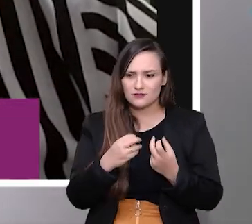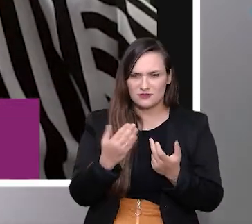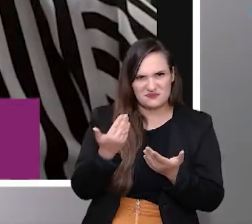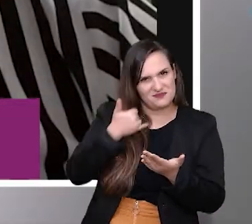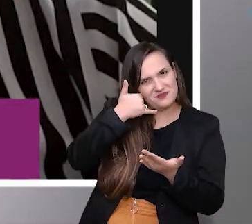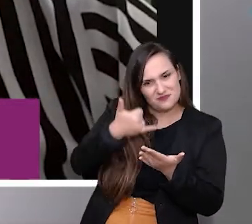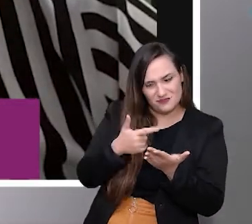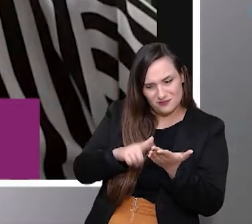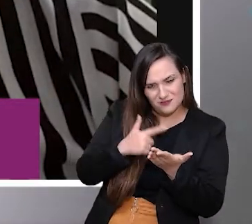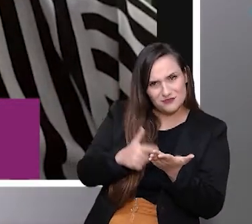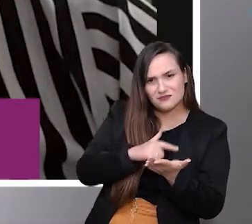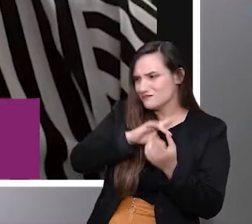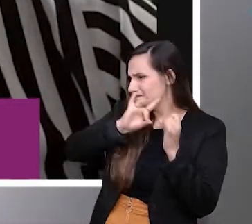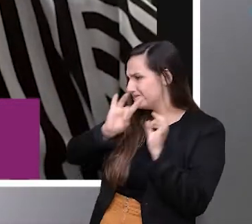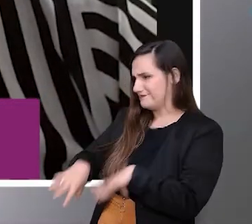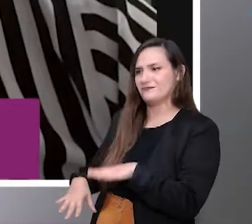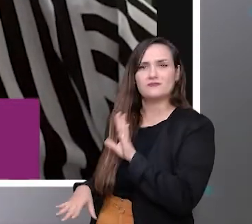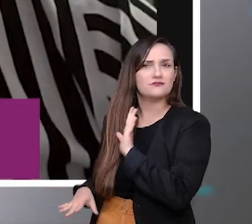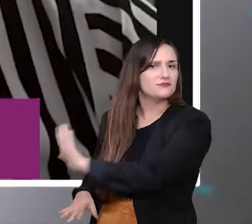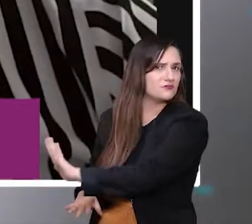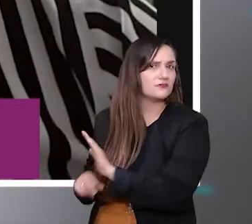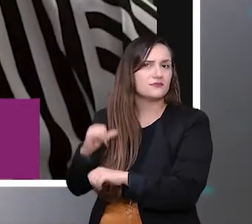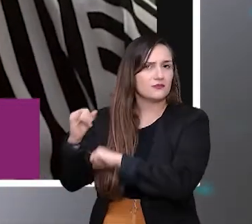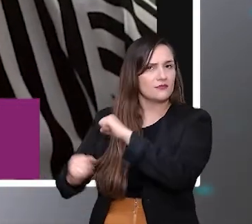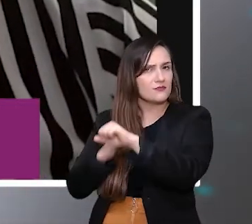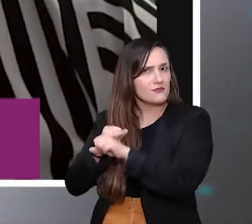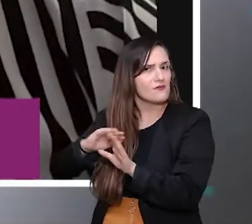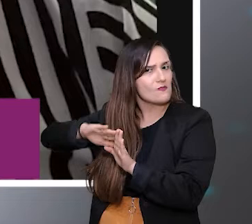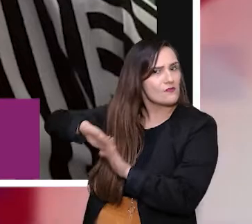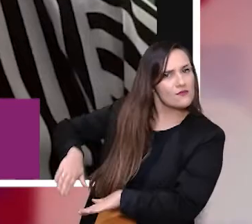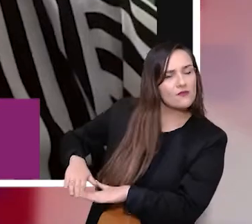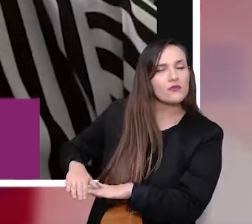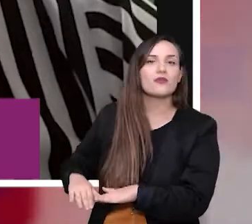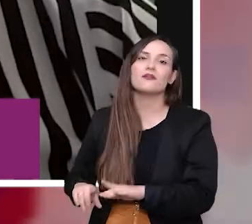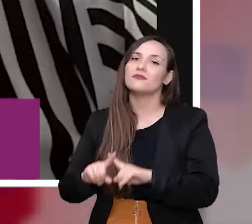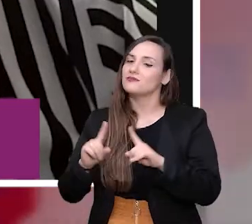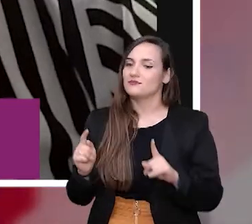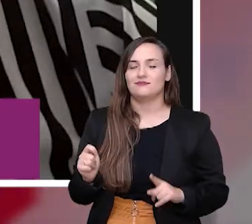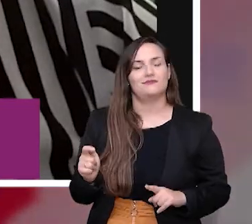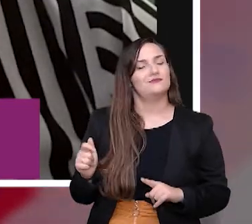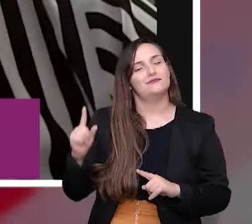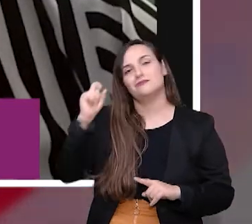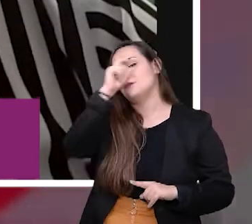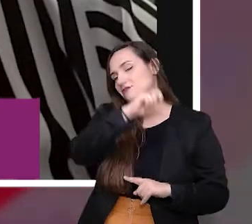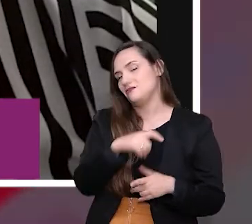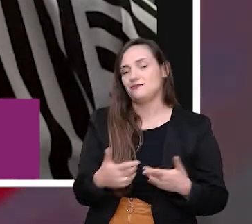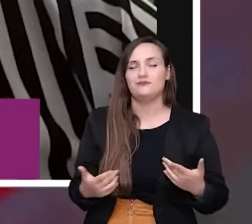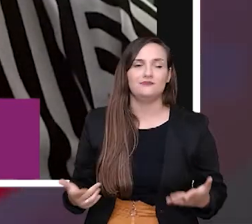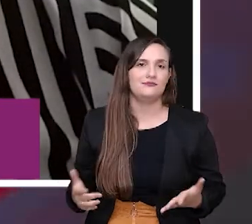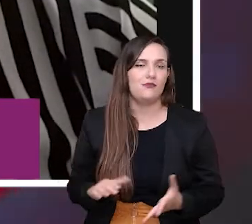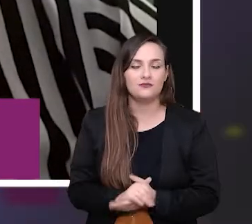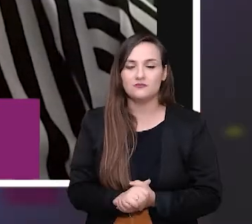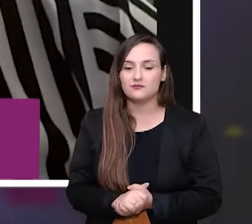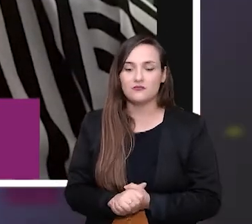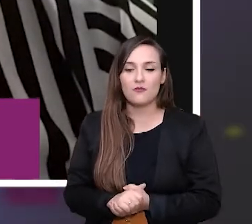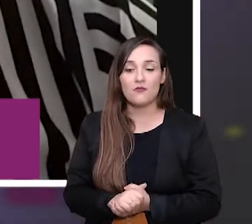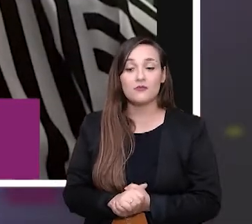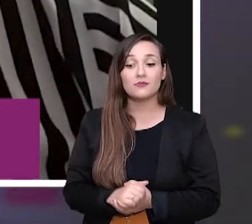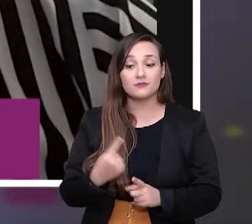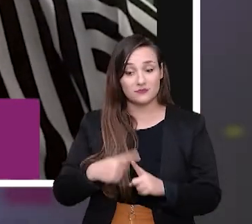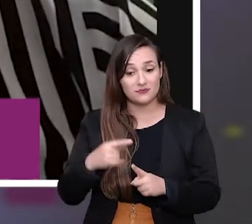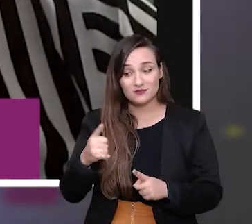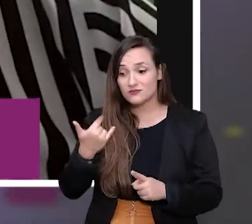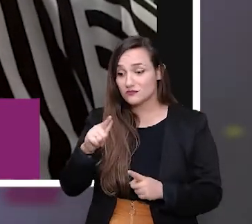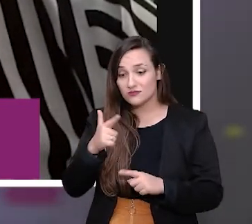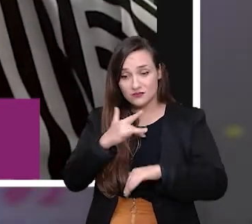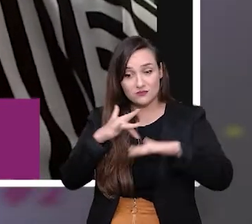mundo estar junto, sem as mídias, sem interferência, né, da internet, e isso tem sido cada vez mais raro. E é nesses momentos